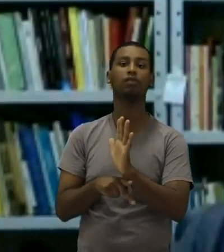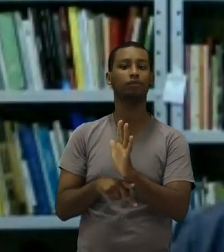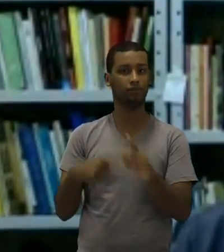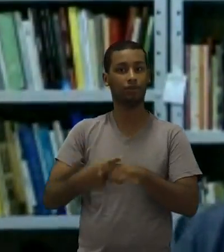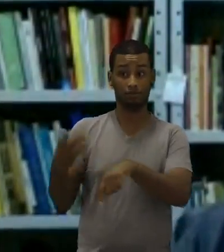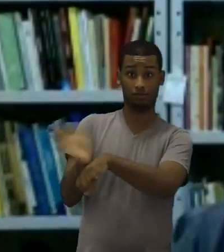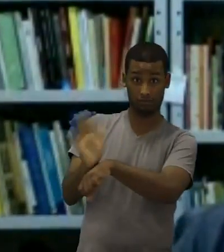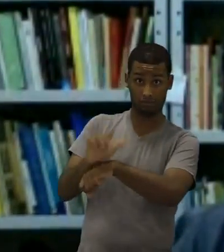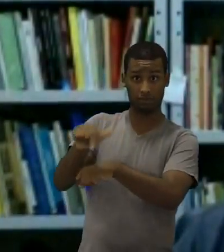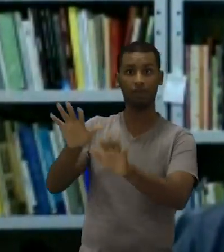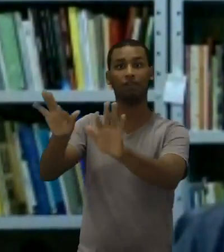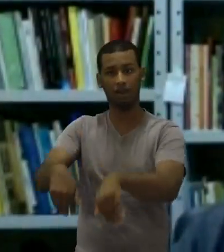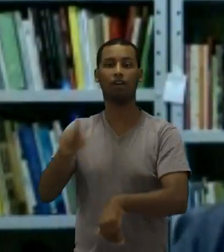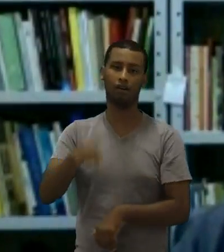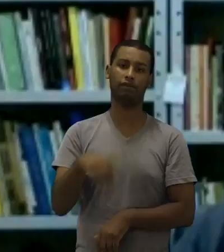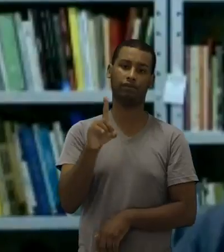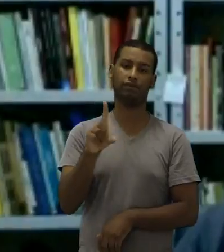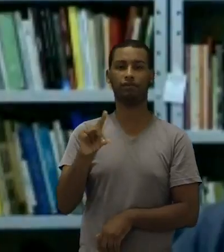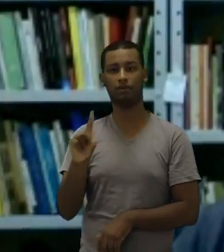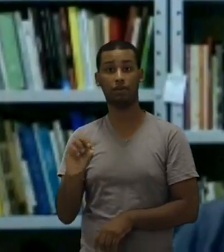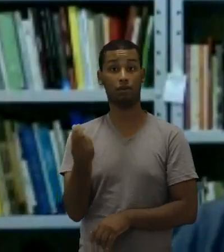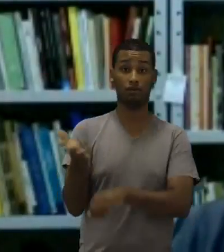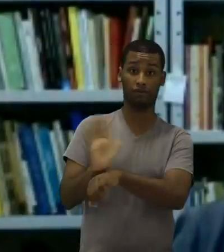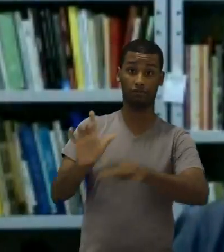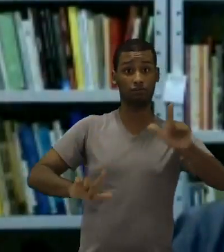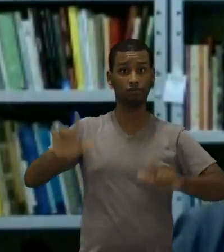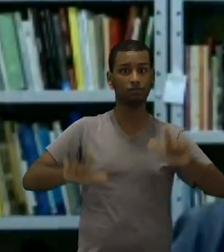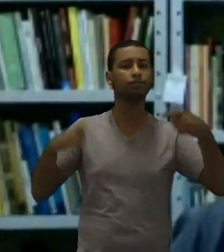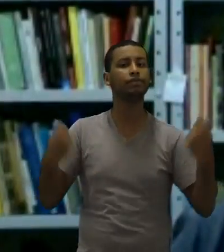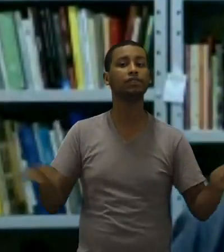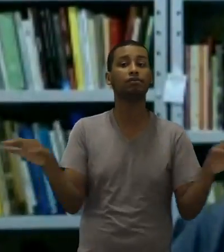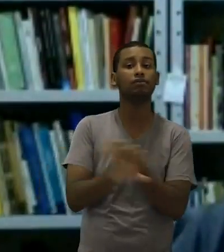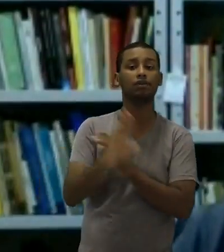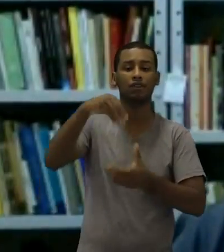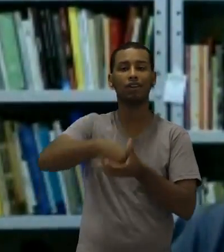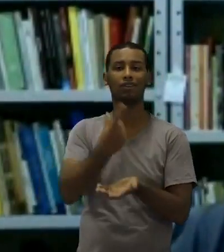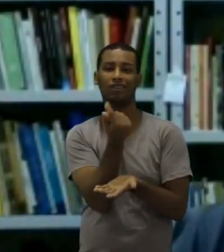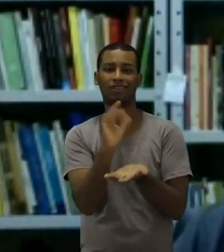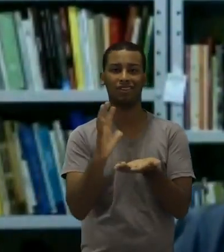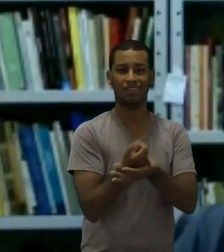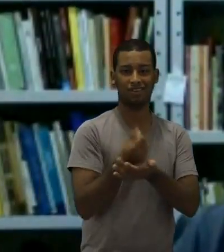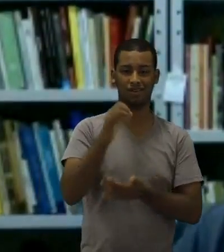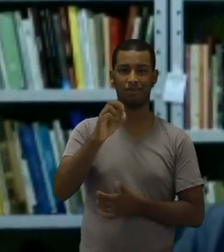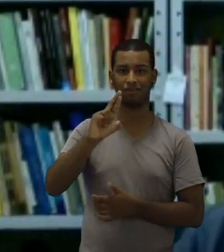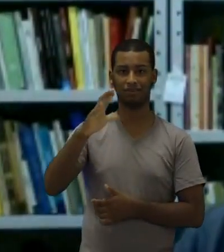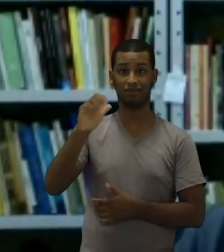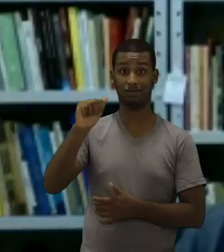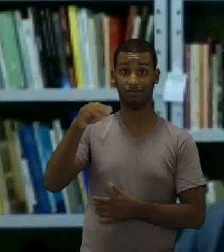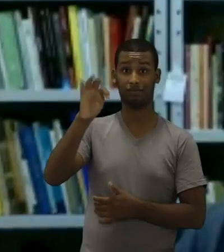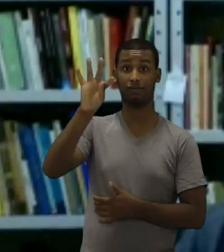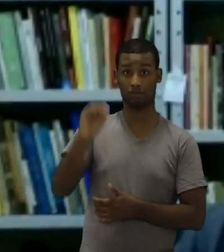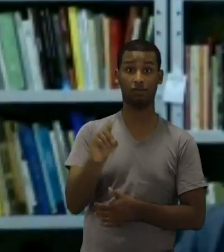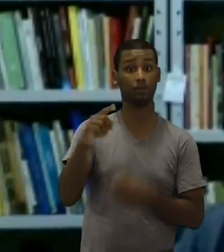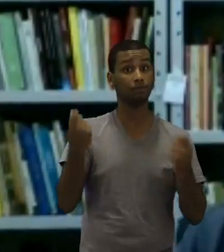final, seja um DVD ou seja um filme na televisão, ele precisa já no orçamento, no momento dele botar esse projeto de